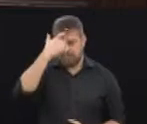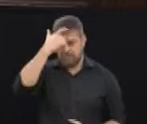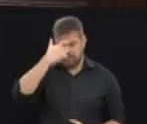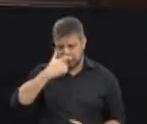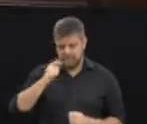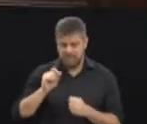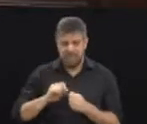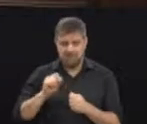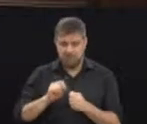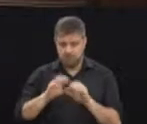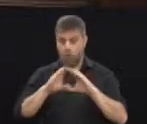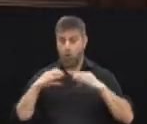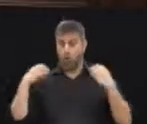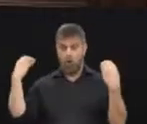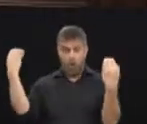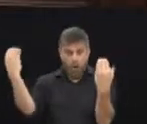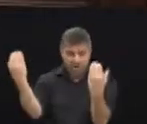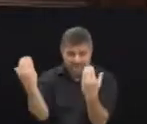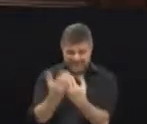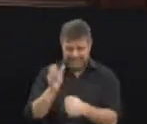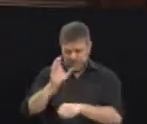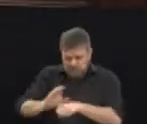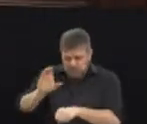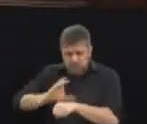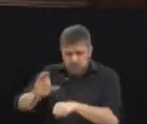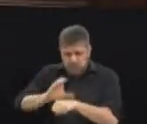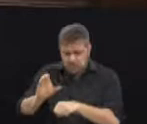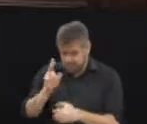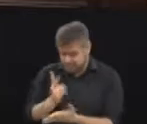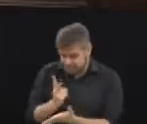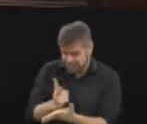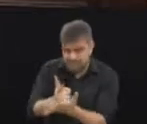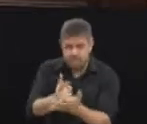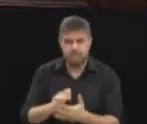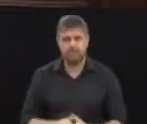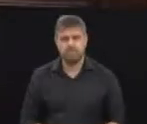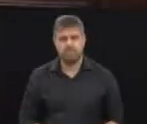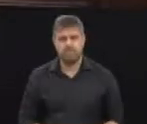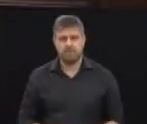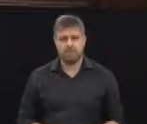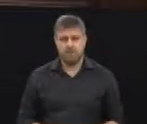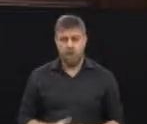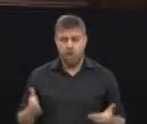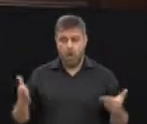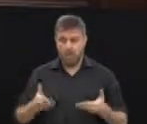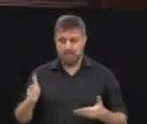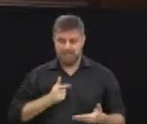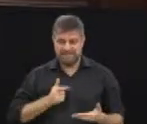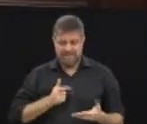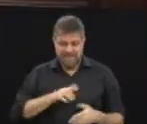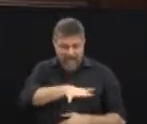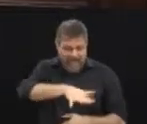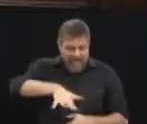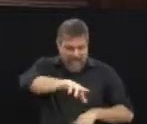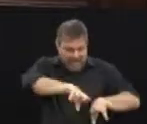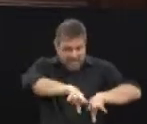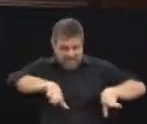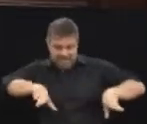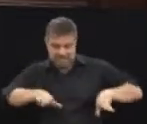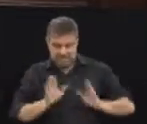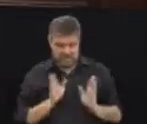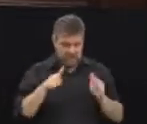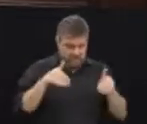A gente tem feito diversos congressos, diversos cursos. Geralmente, você hoje é muito segmentado. Então, você